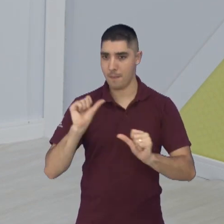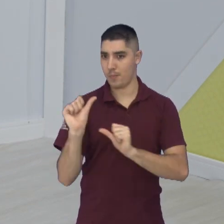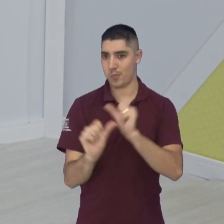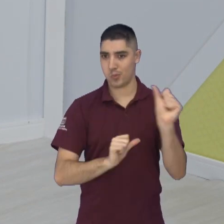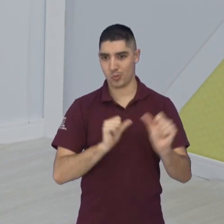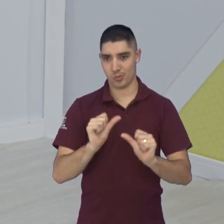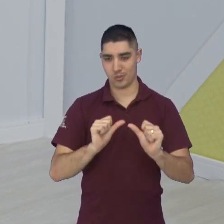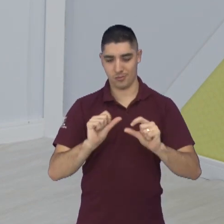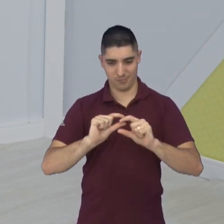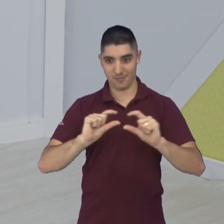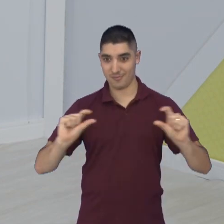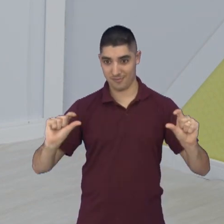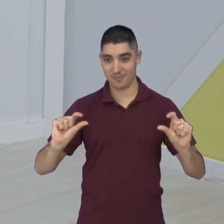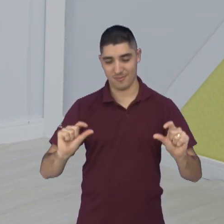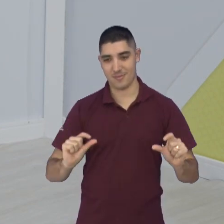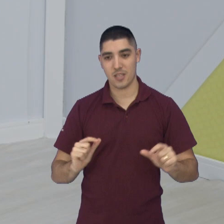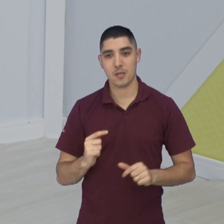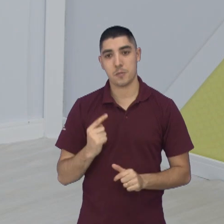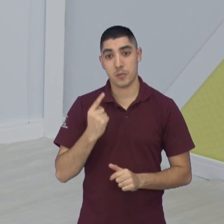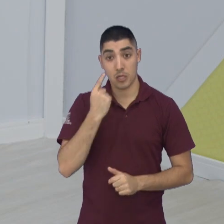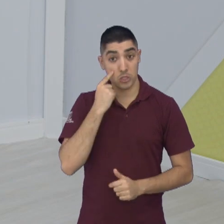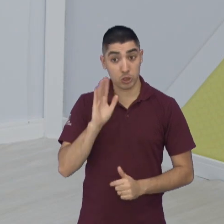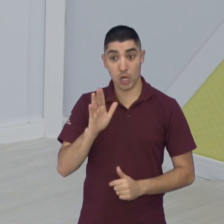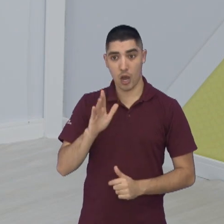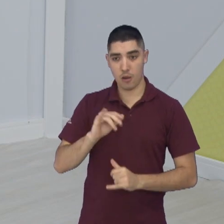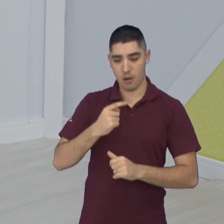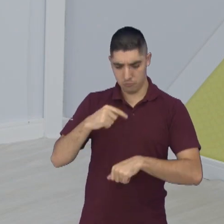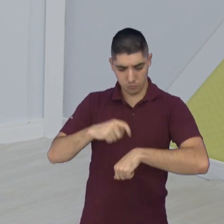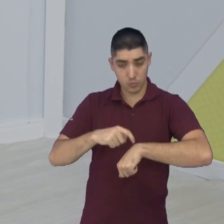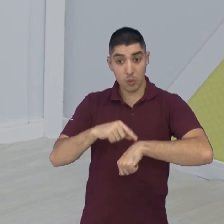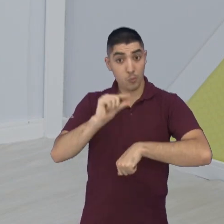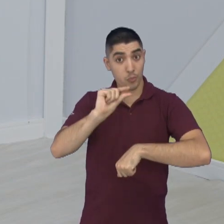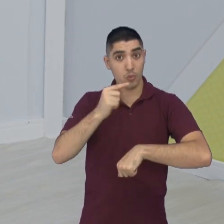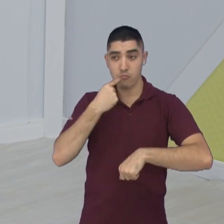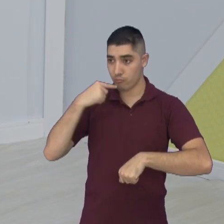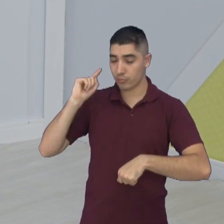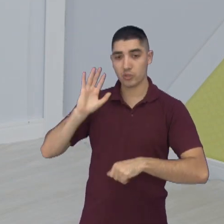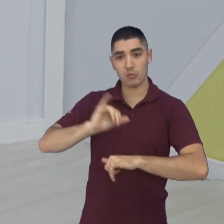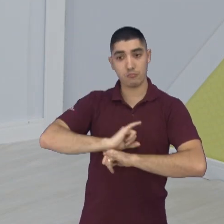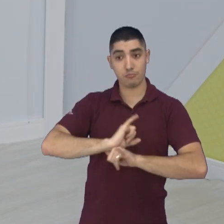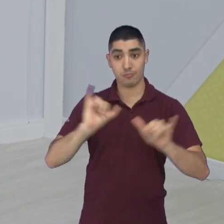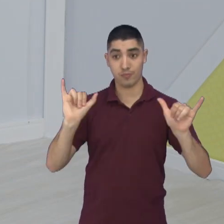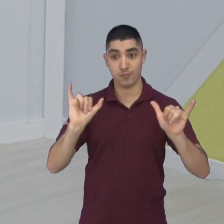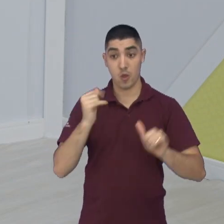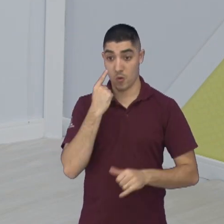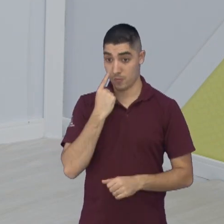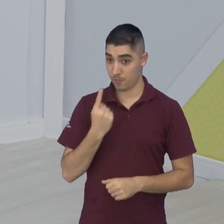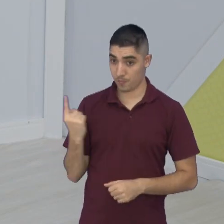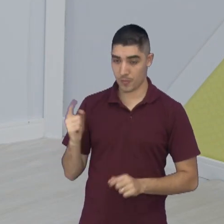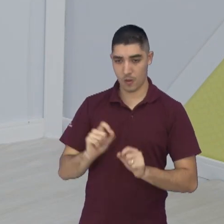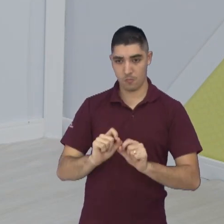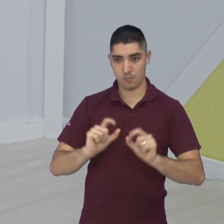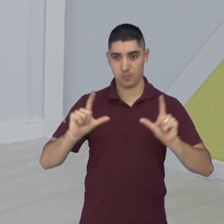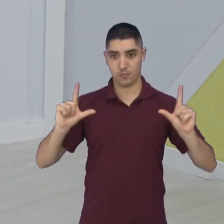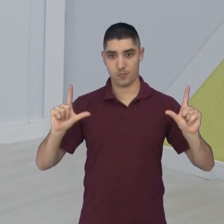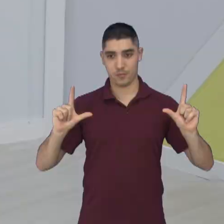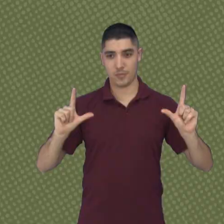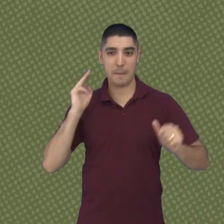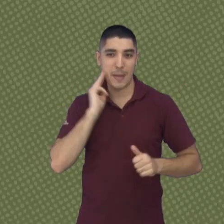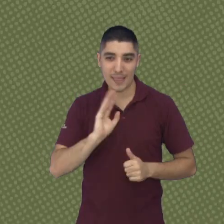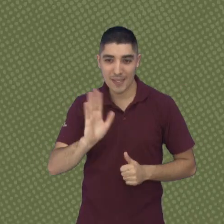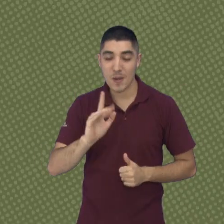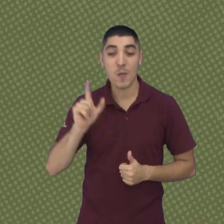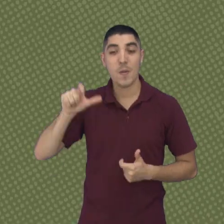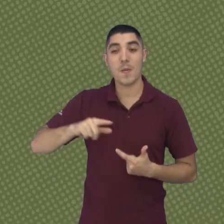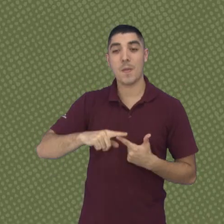Pité, coloca para a gente a escalação do São José. Já saiu agora há pouquinho. Lembrando que o jogo é às 3. A escalação do São José. Coloca em tela cheia, Piteco,